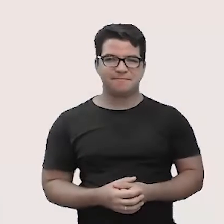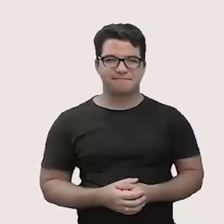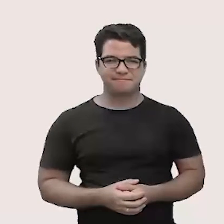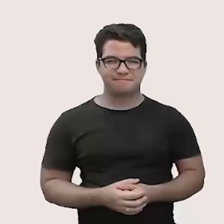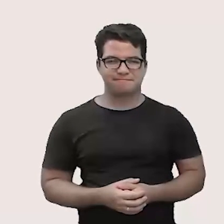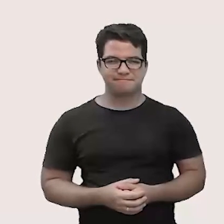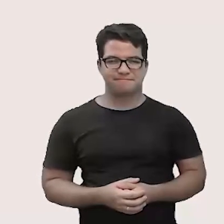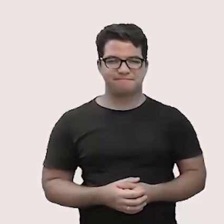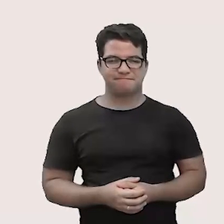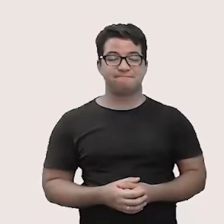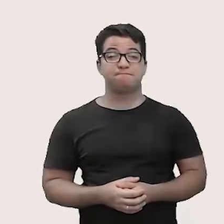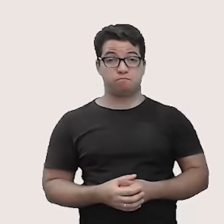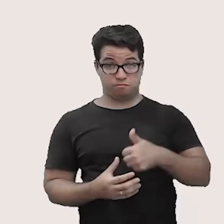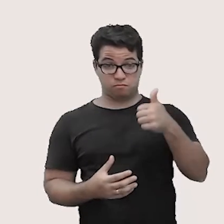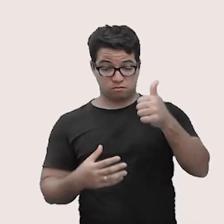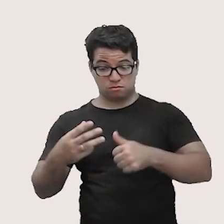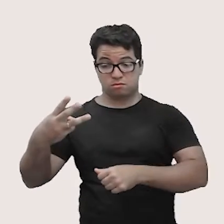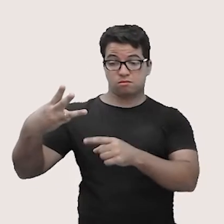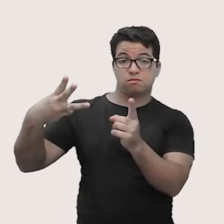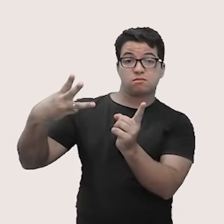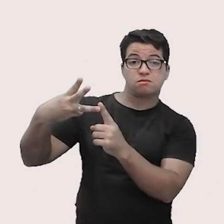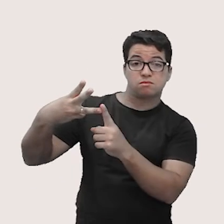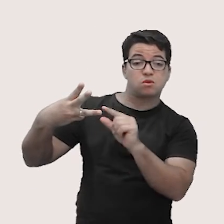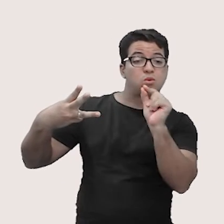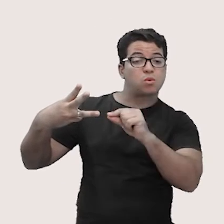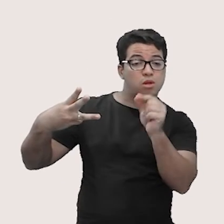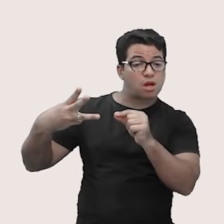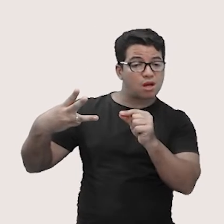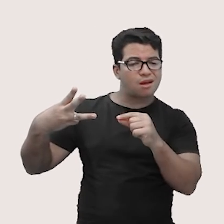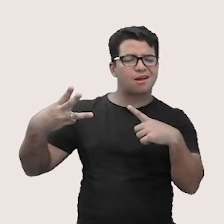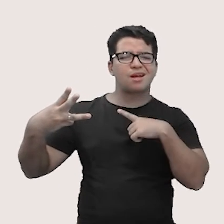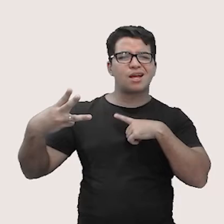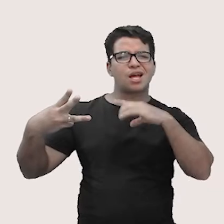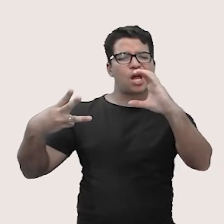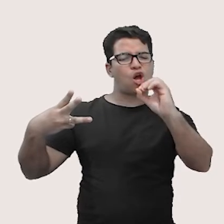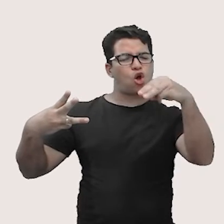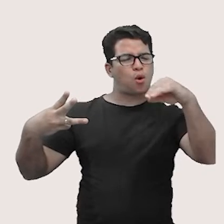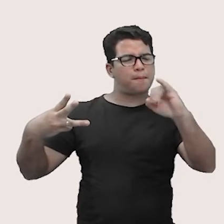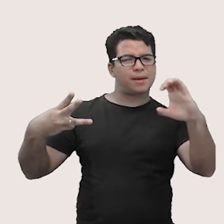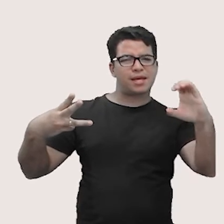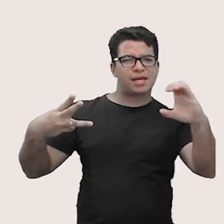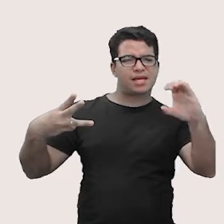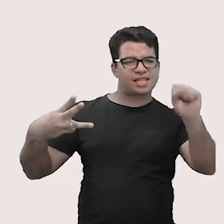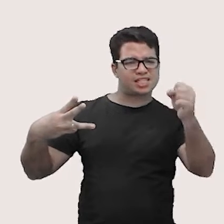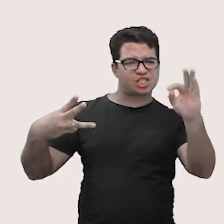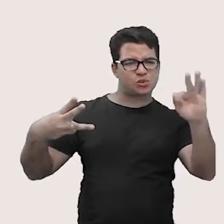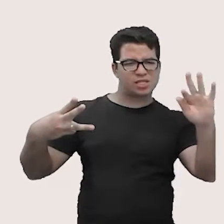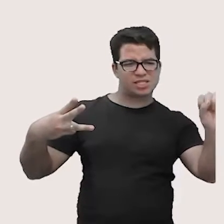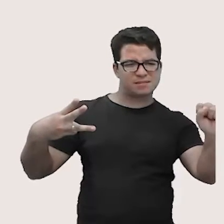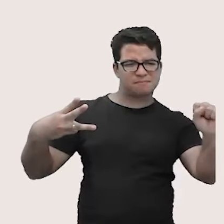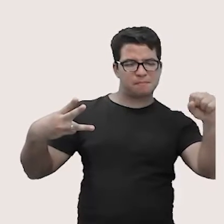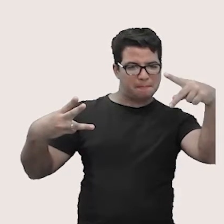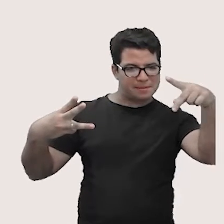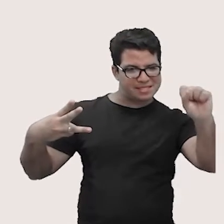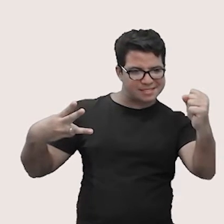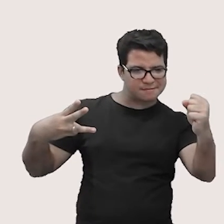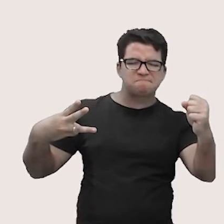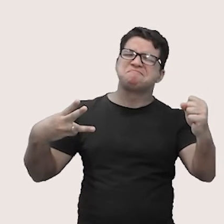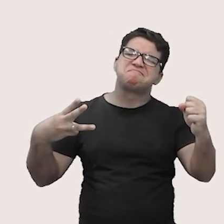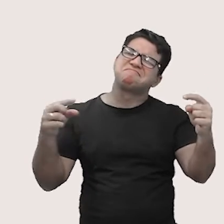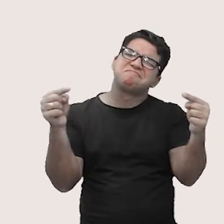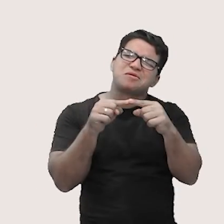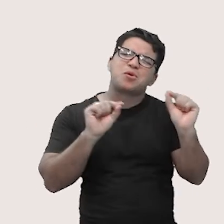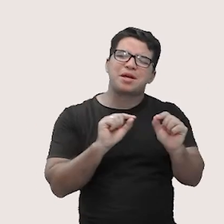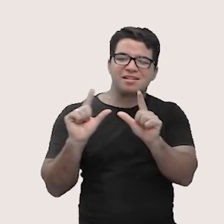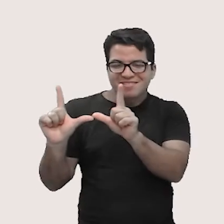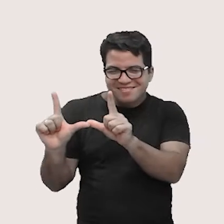E a comic strips, né? As famosas tirinhas. O que são tirinhas? Comic strips é